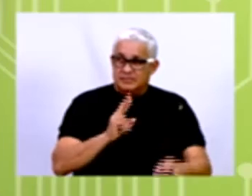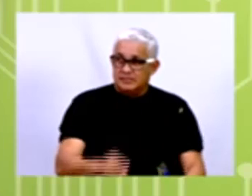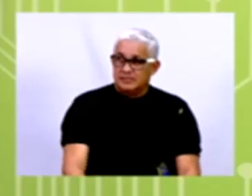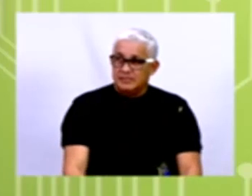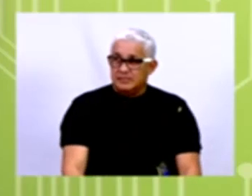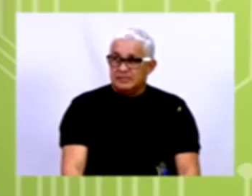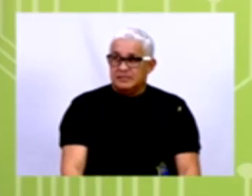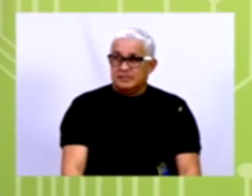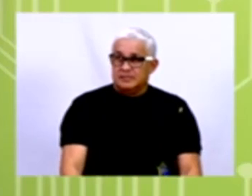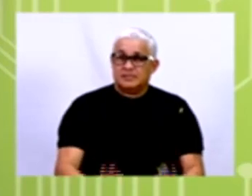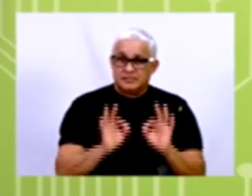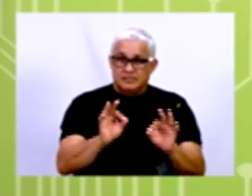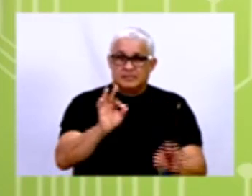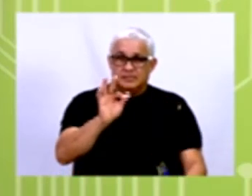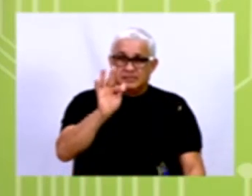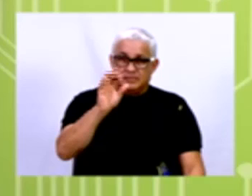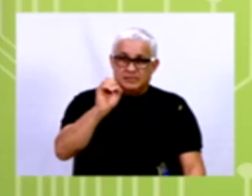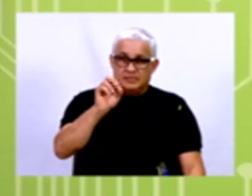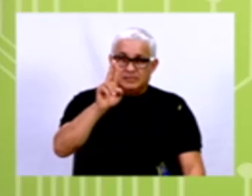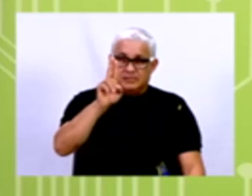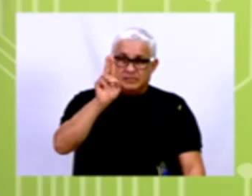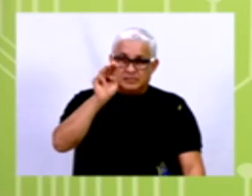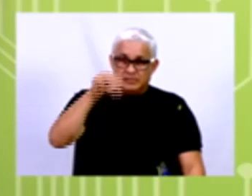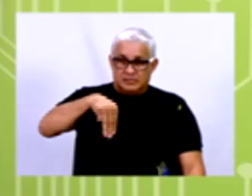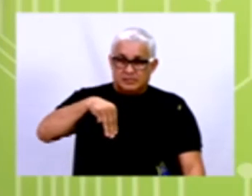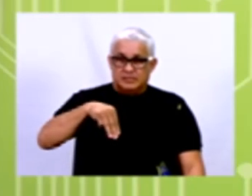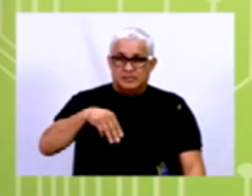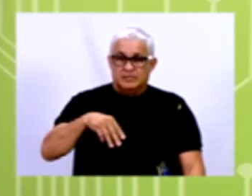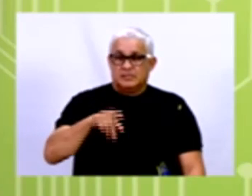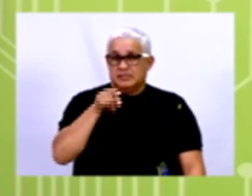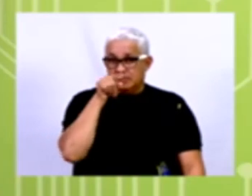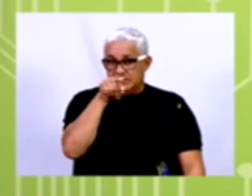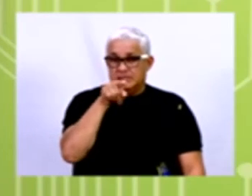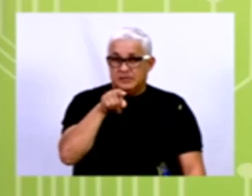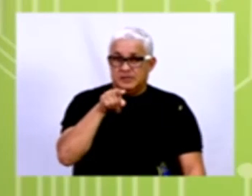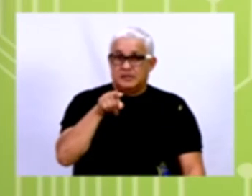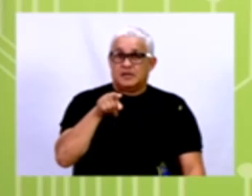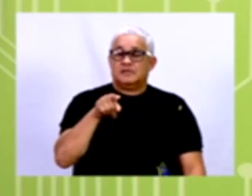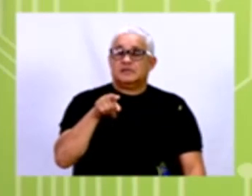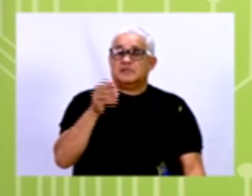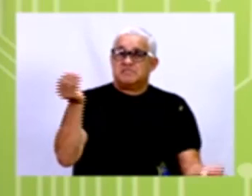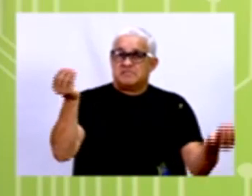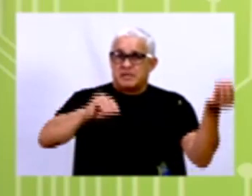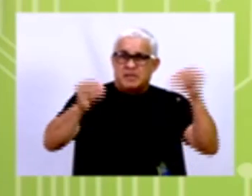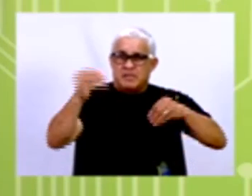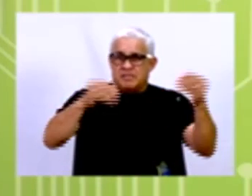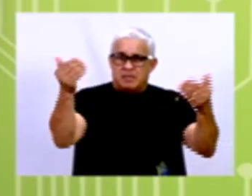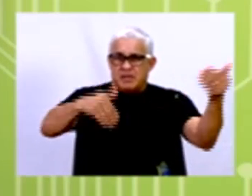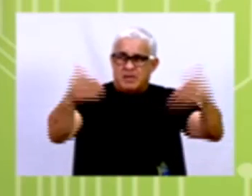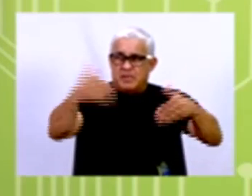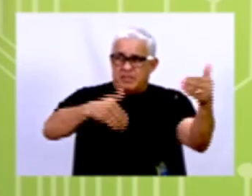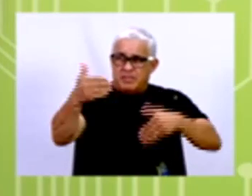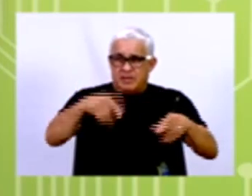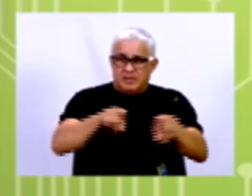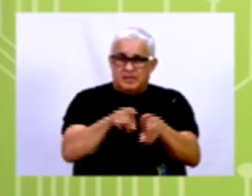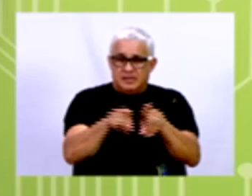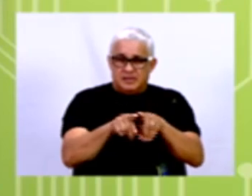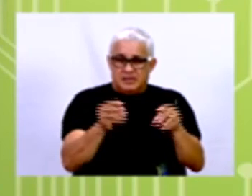Exatamente, é um fórum que certamente nós esperamos que ele seja bastante rico, bastante participativo e